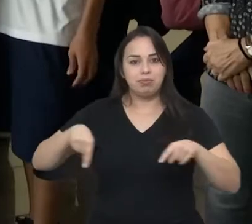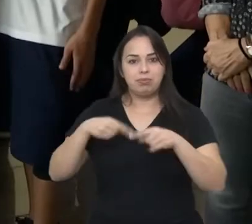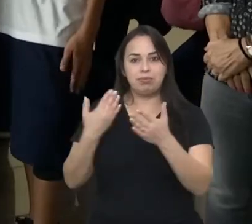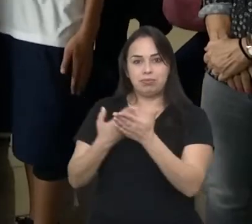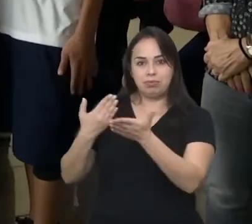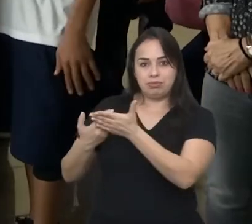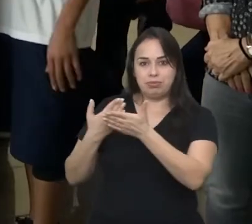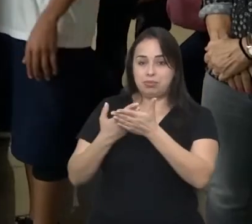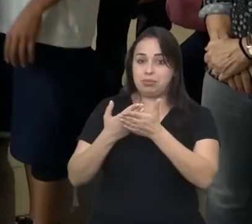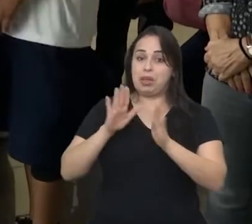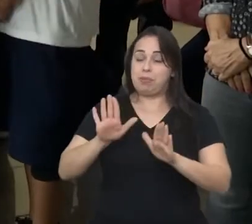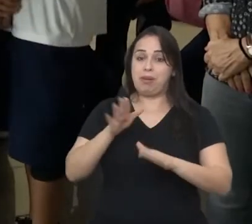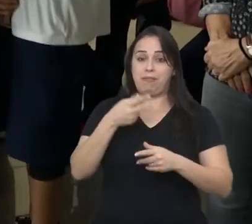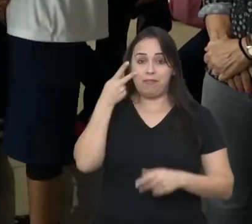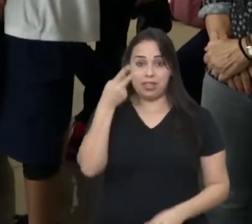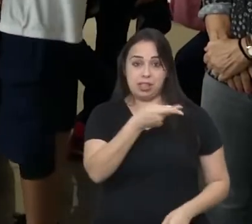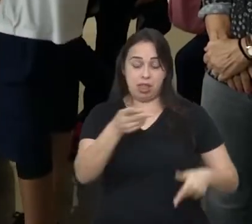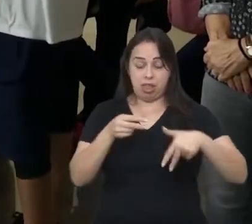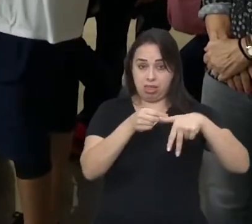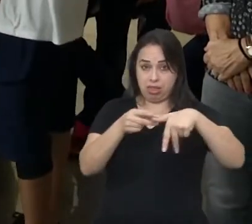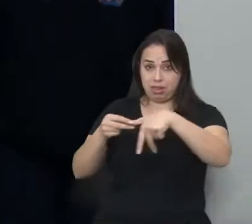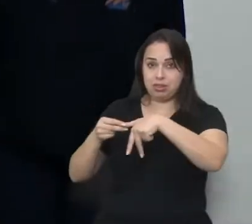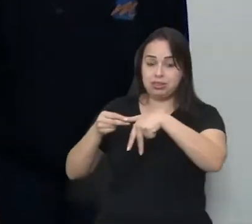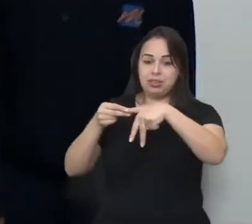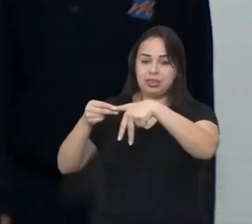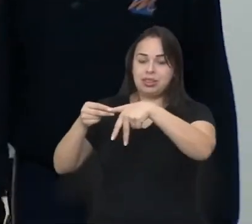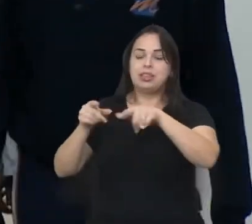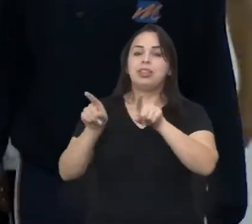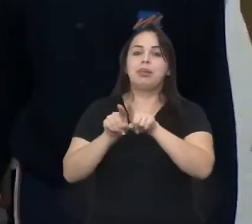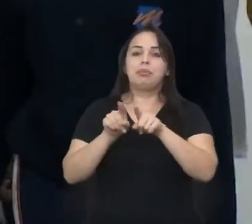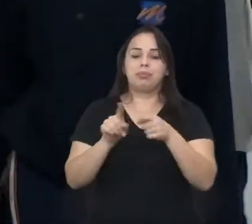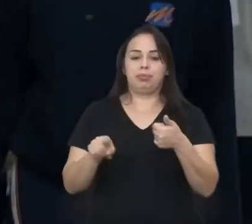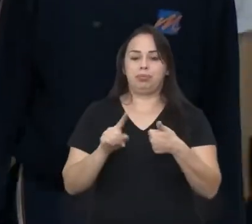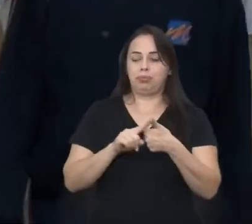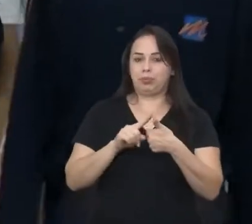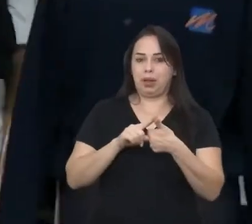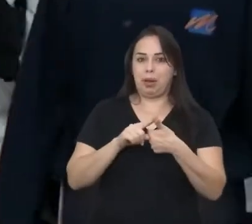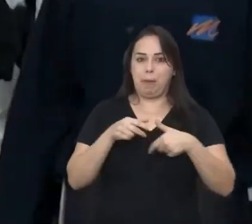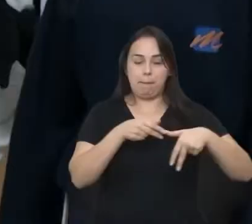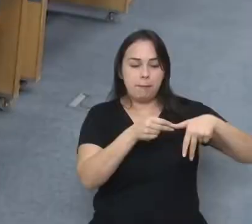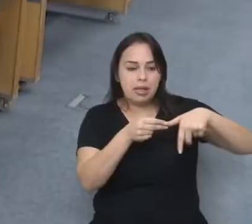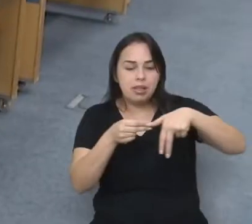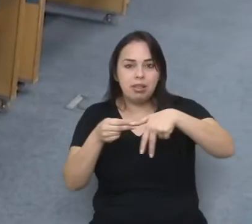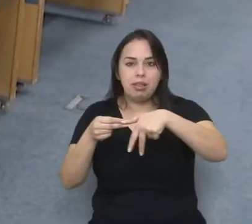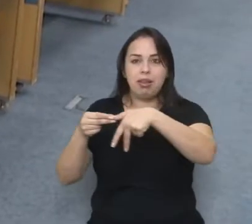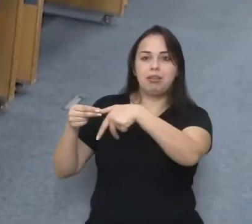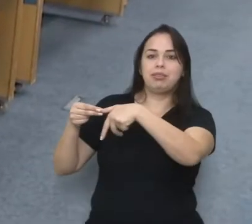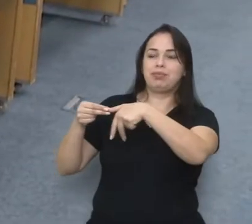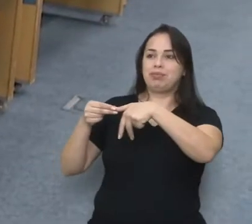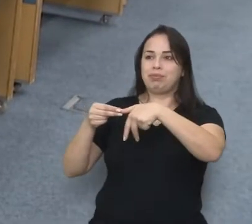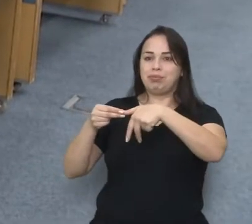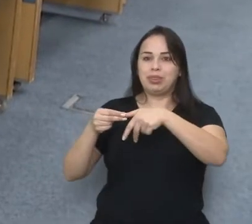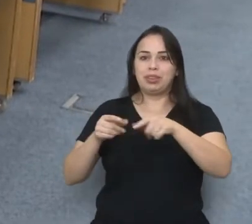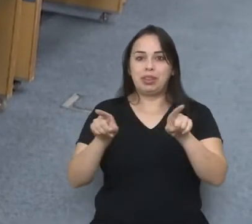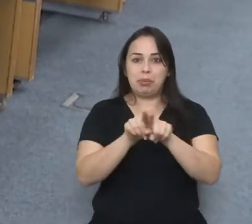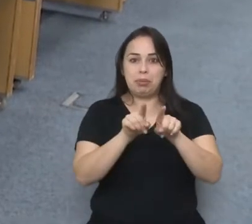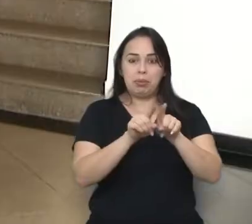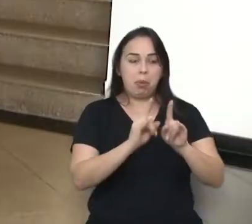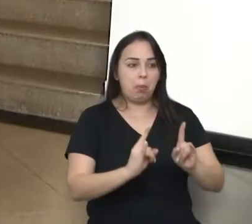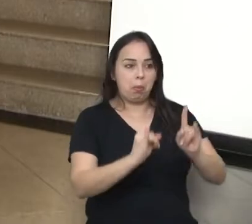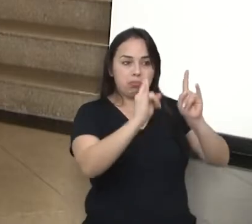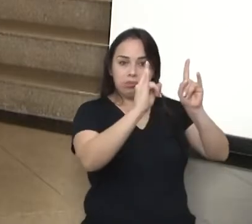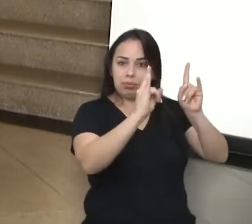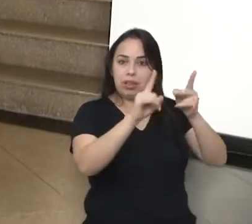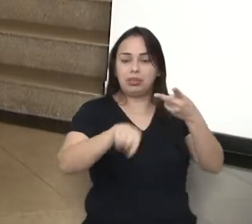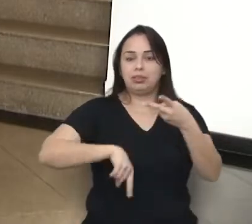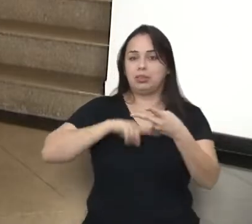partir de uma visita guiada pela Câmara de São José. Entre as atividades previstas estão um passeio pelo prédio do Legislativo e